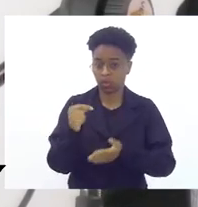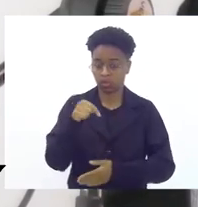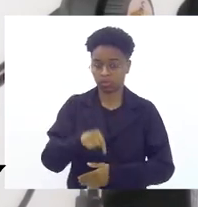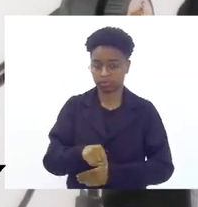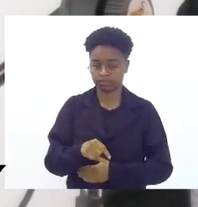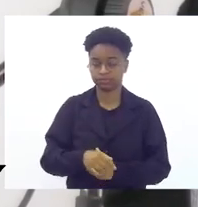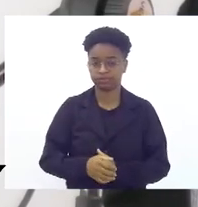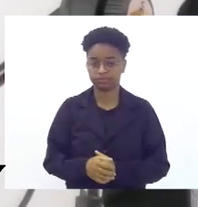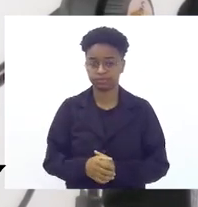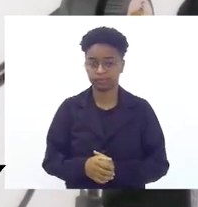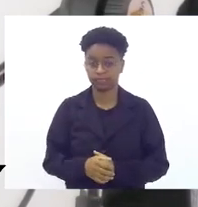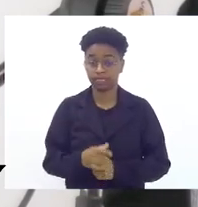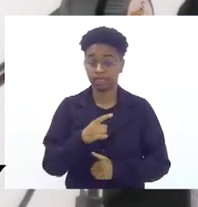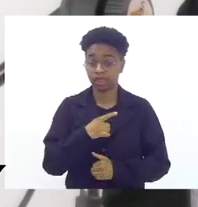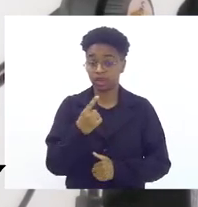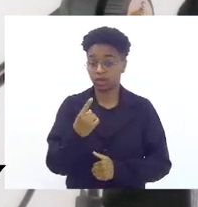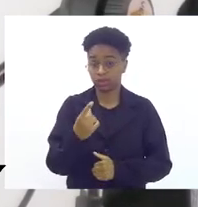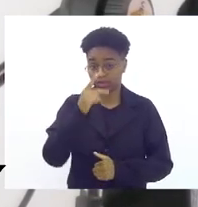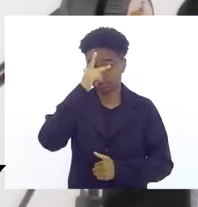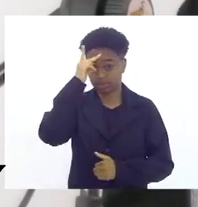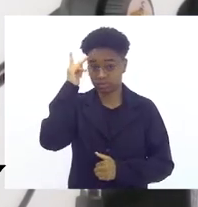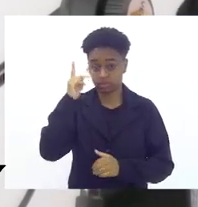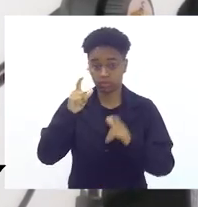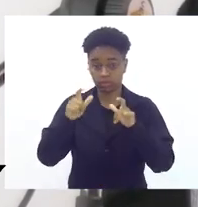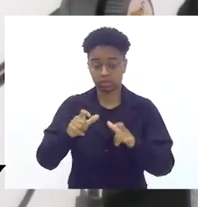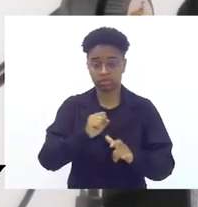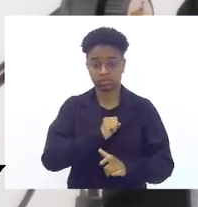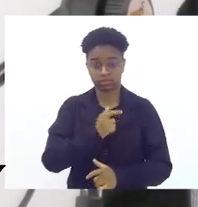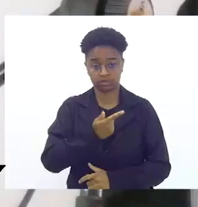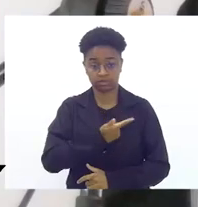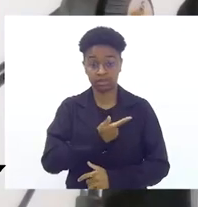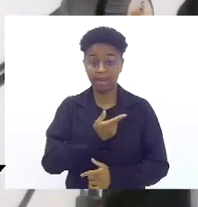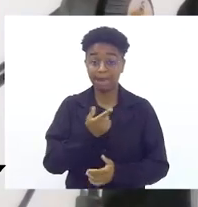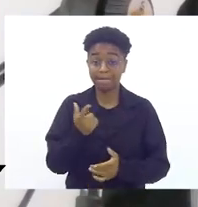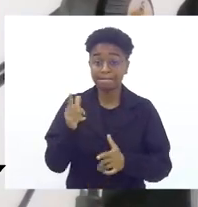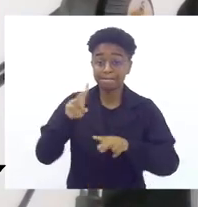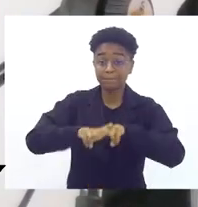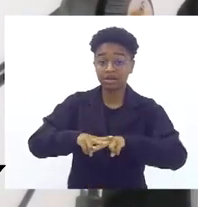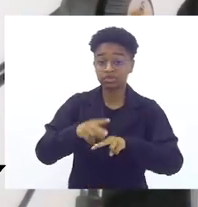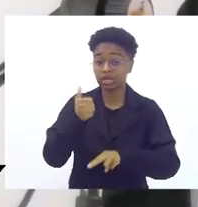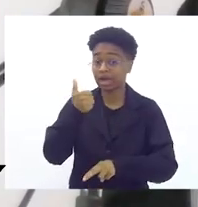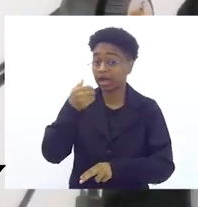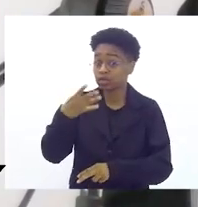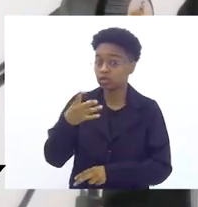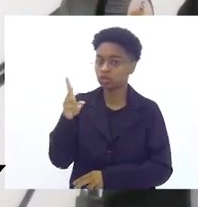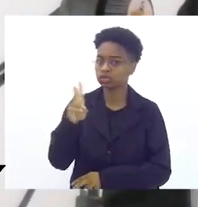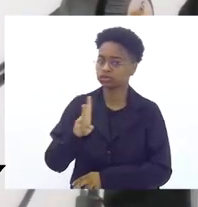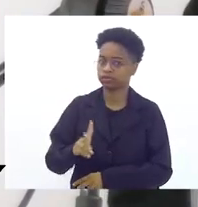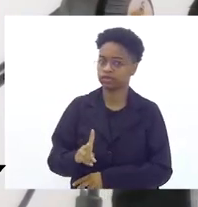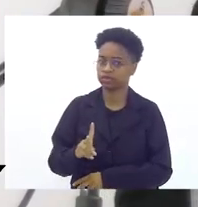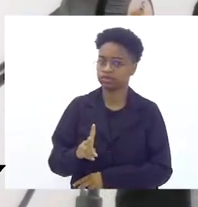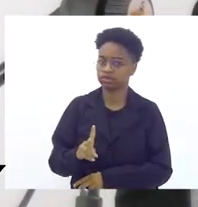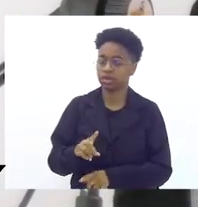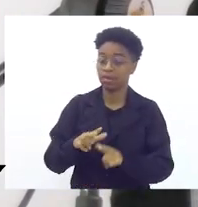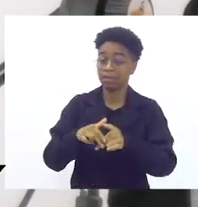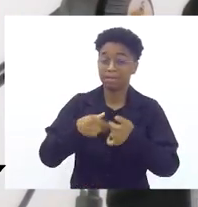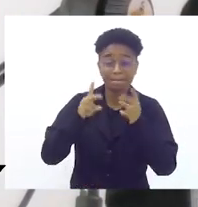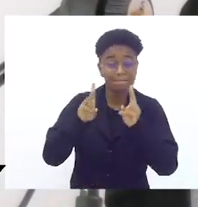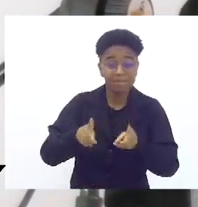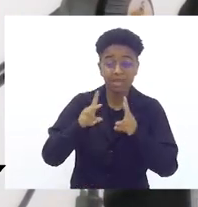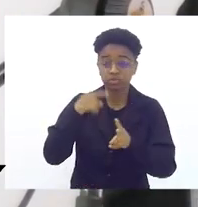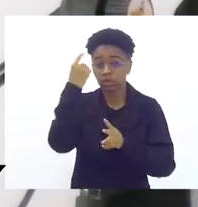audiência de uma pessoa em São Gonçalo que foi presa 14 vezes Com base no mesmo reconhecimento